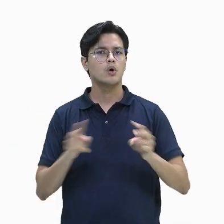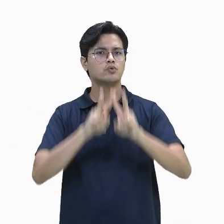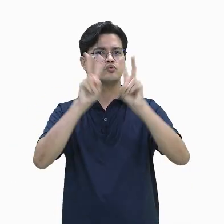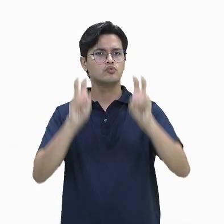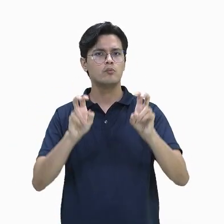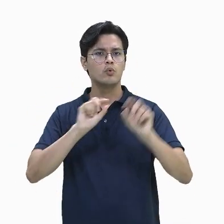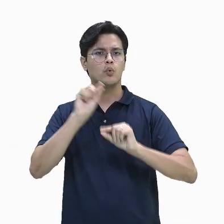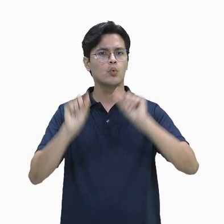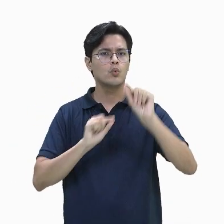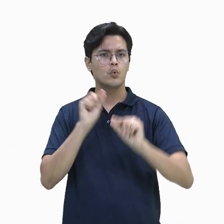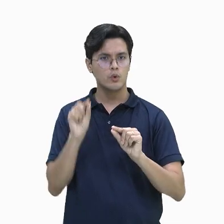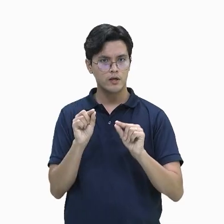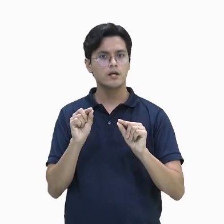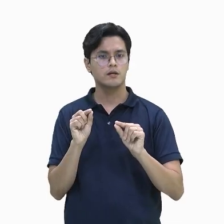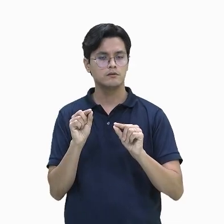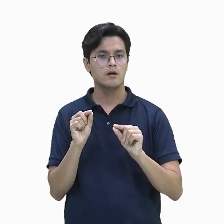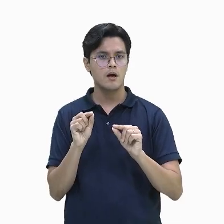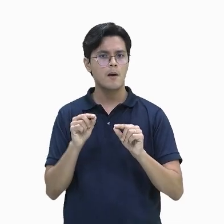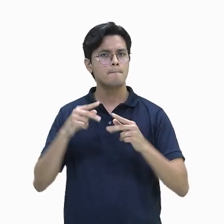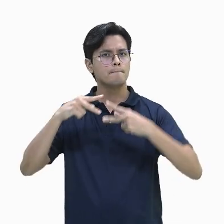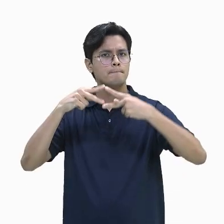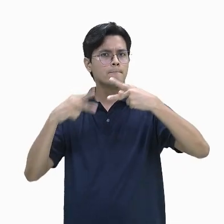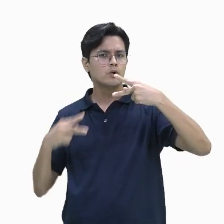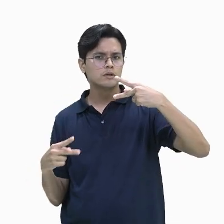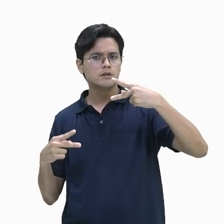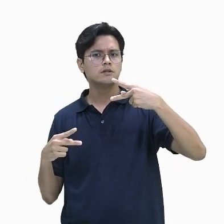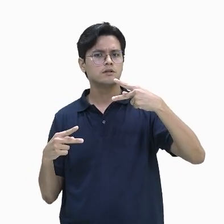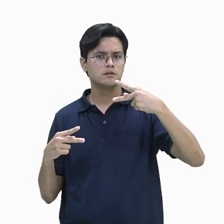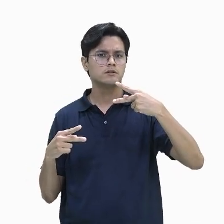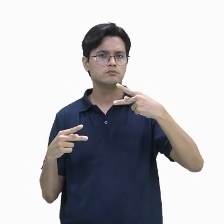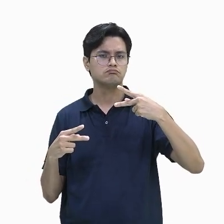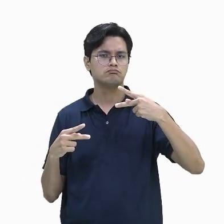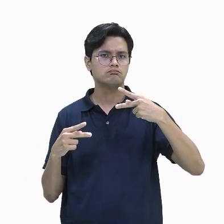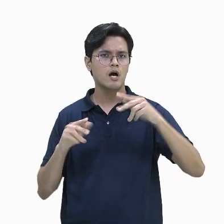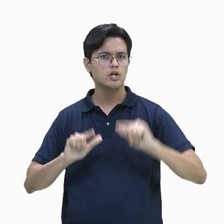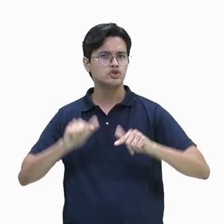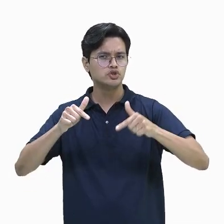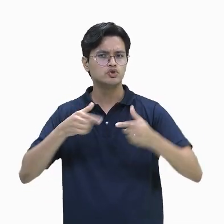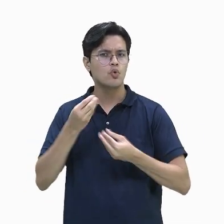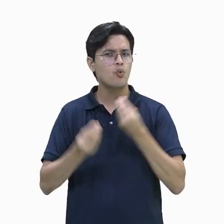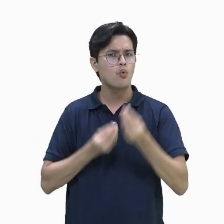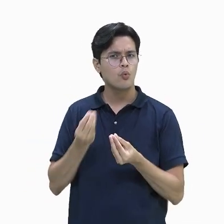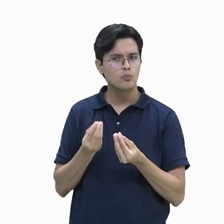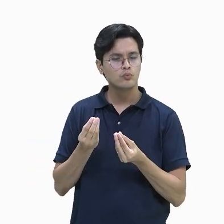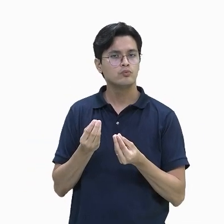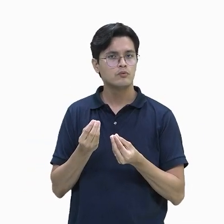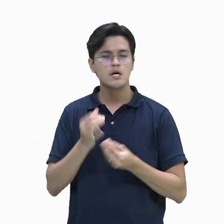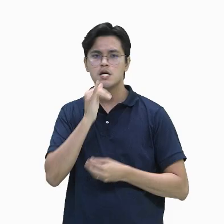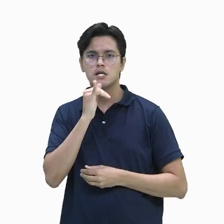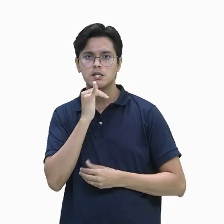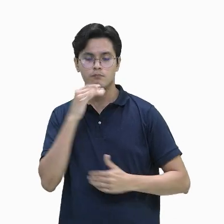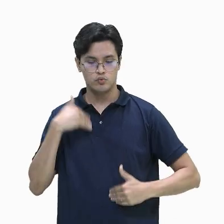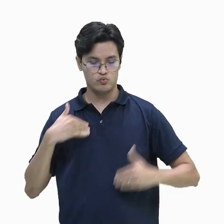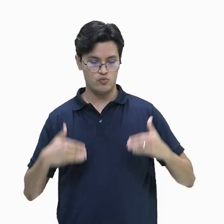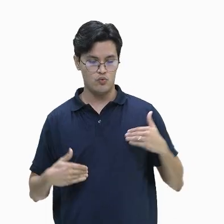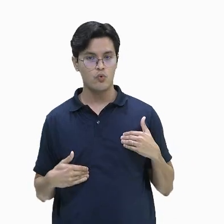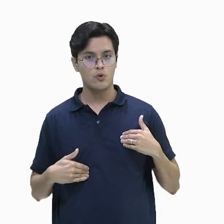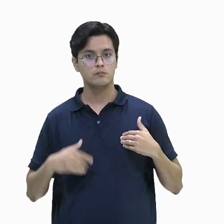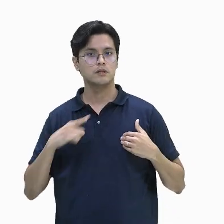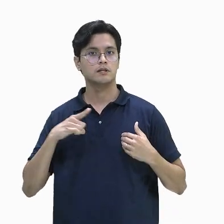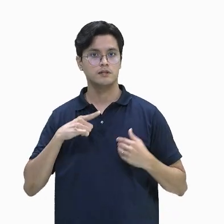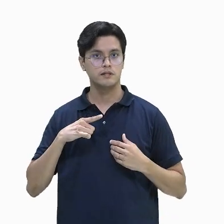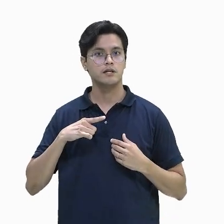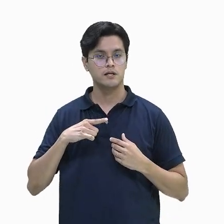as proteínas são formadas, elas têm várias funções no nosso corpo. Elas têm funções enzimáticas,